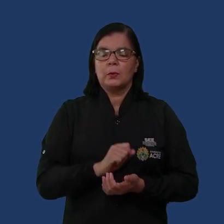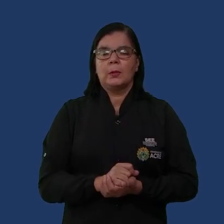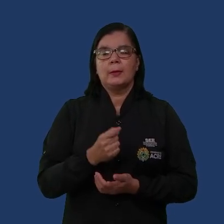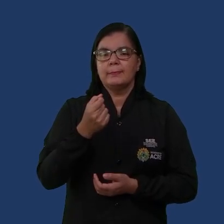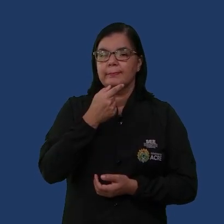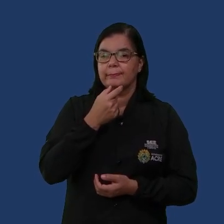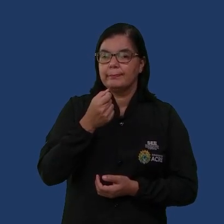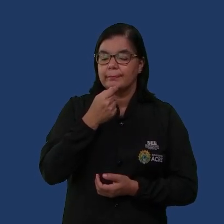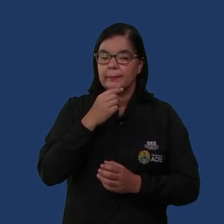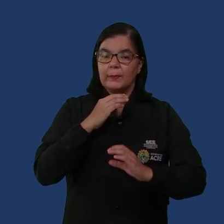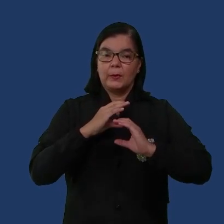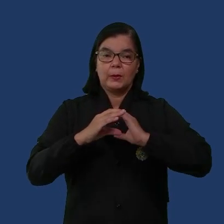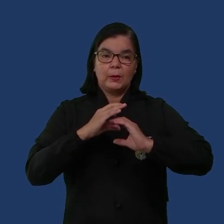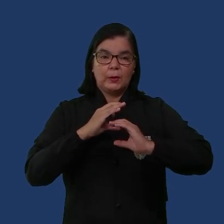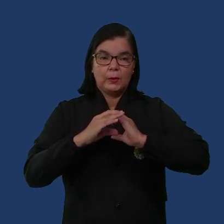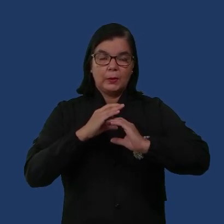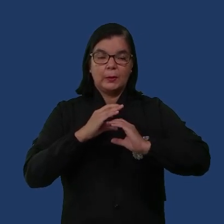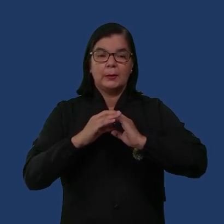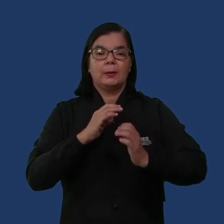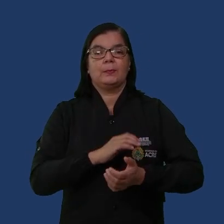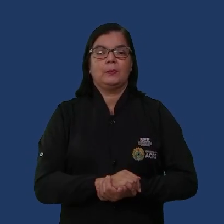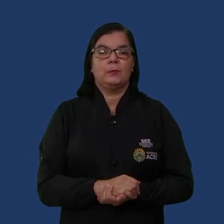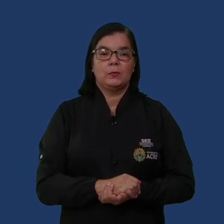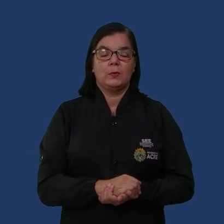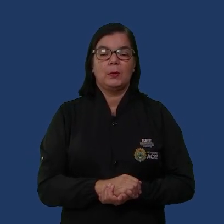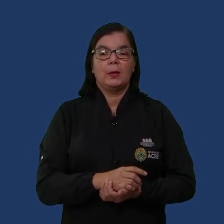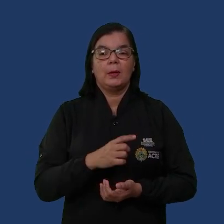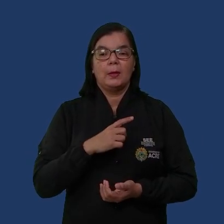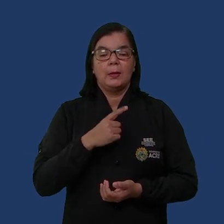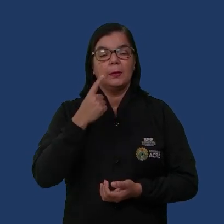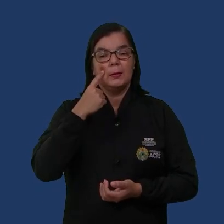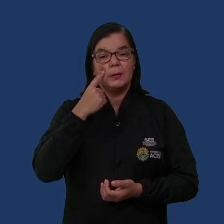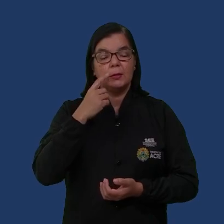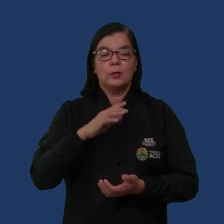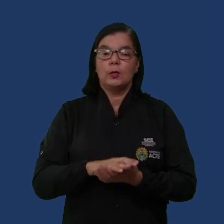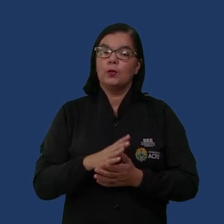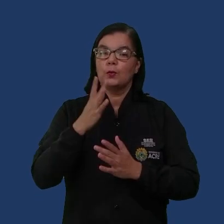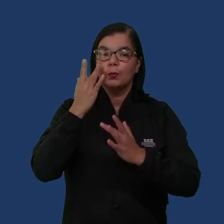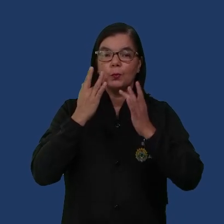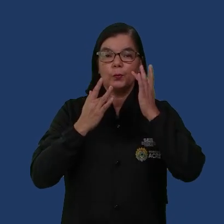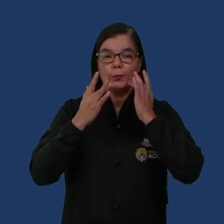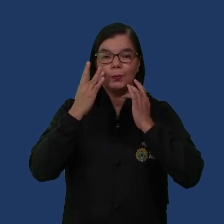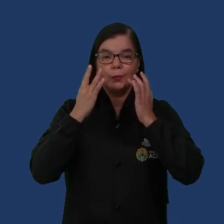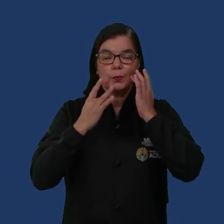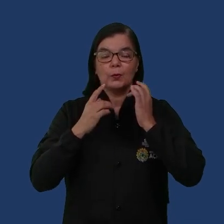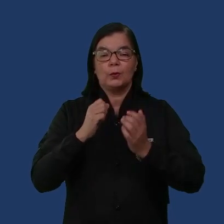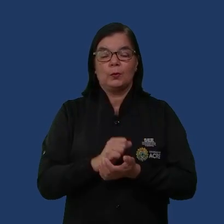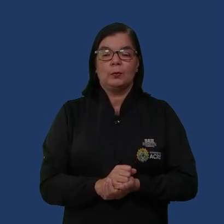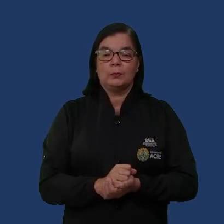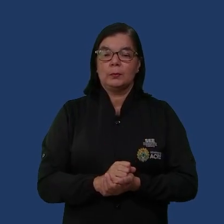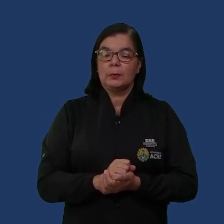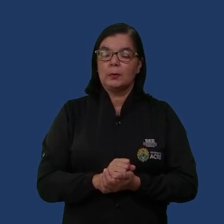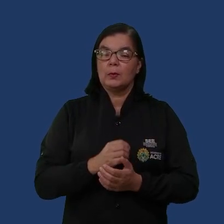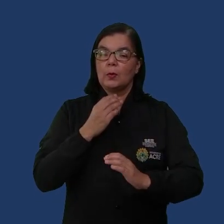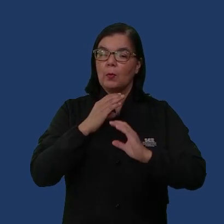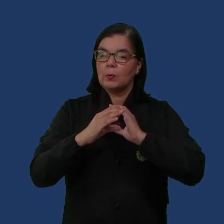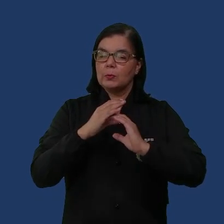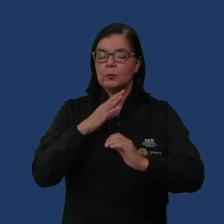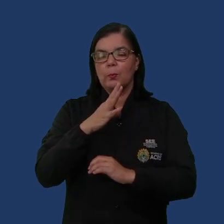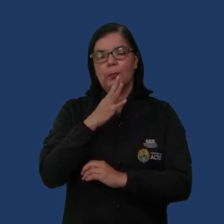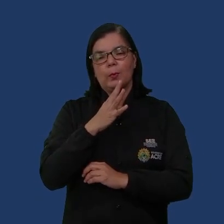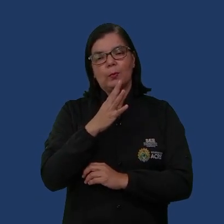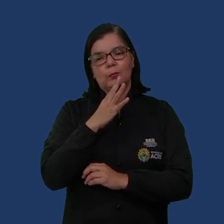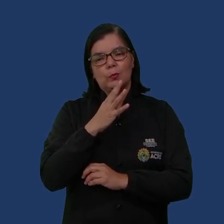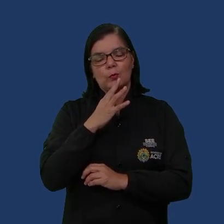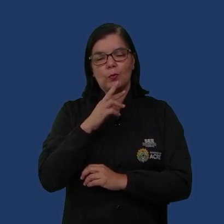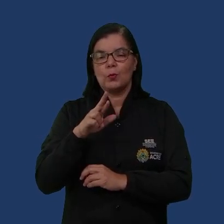paródia na música também, na música e no teatro. Eu trouxe aqui uma música bem